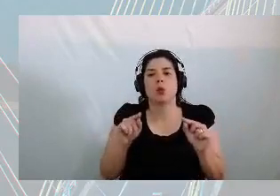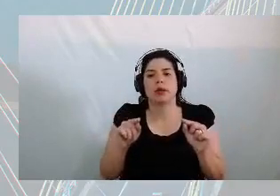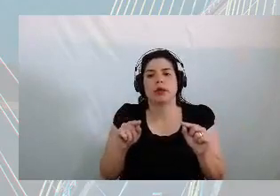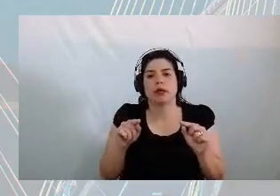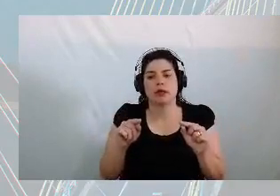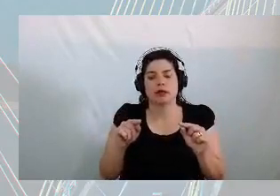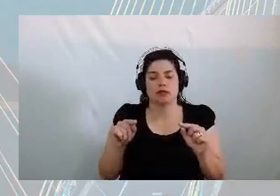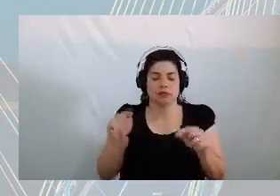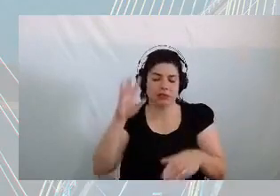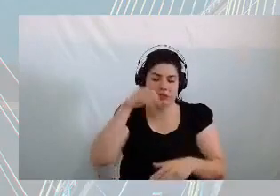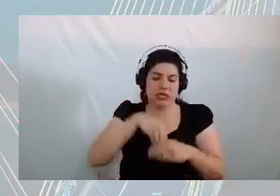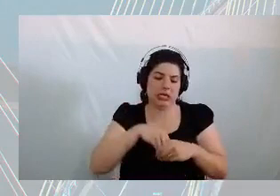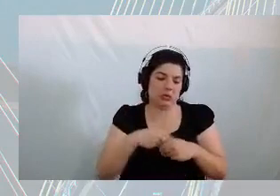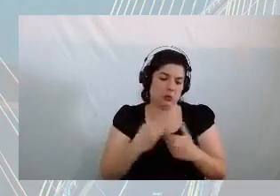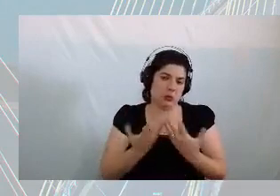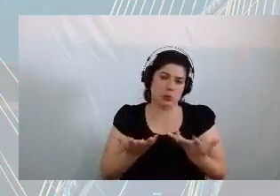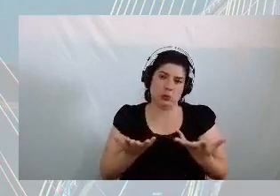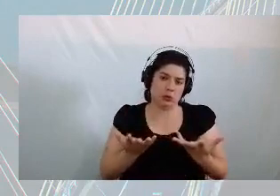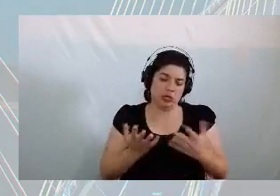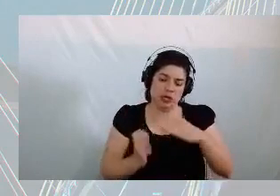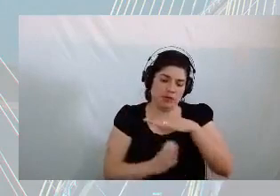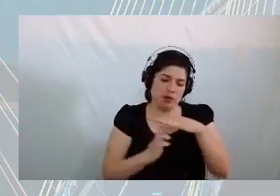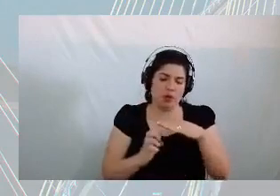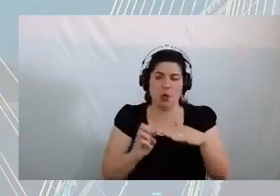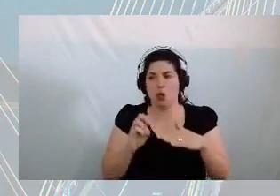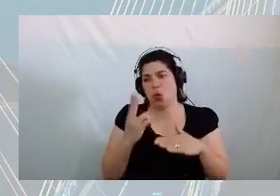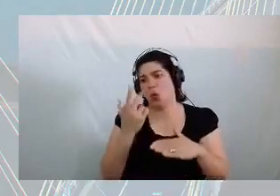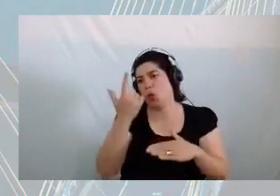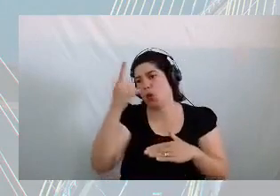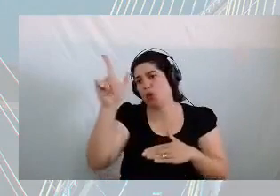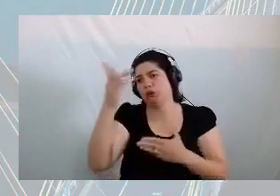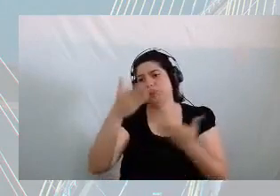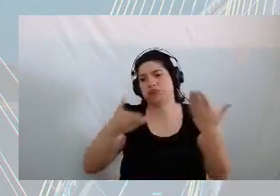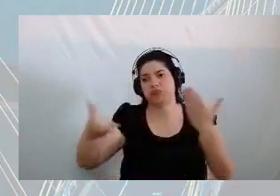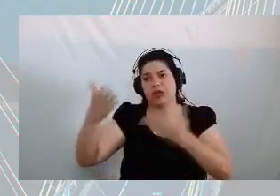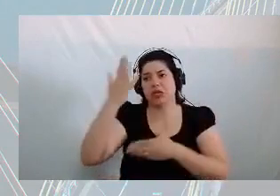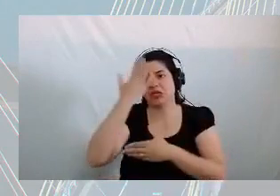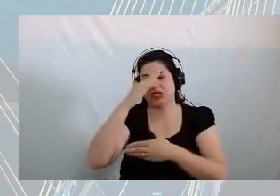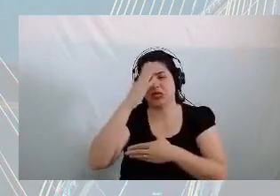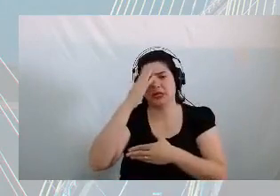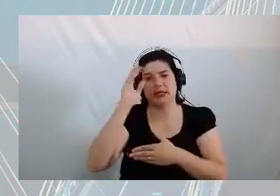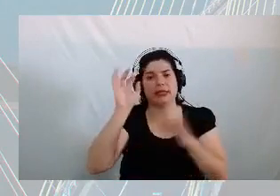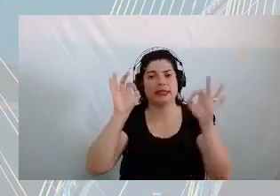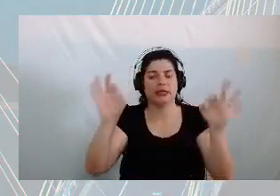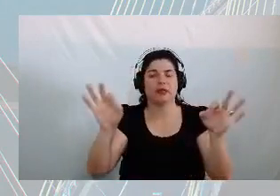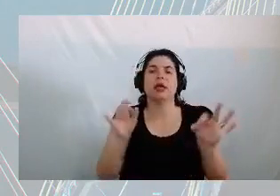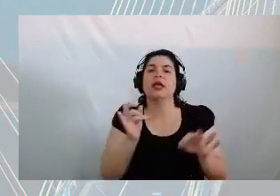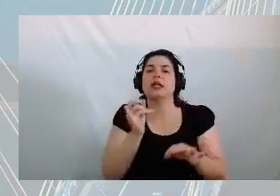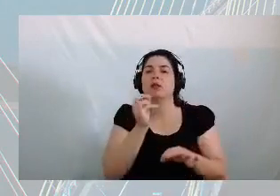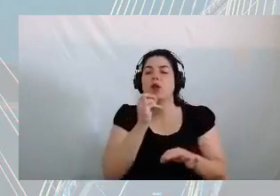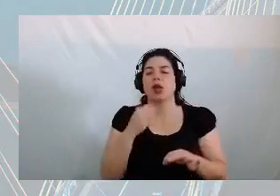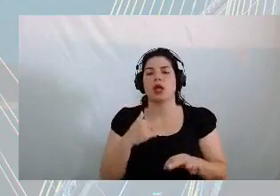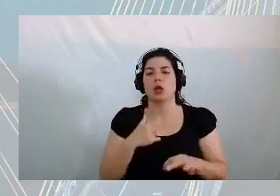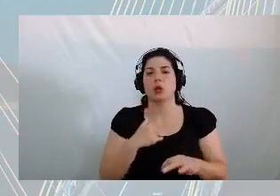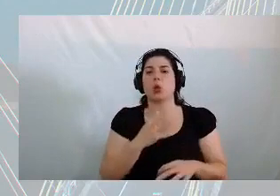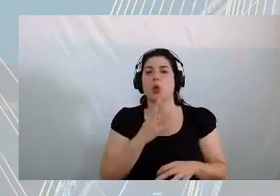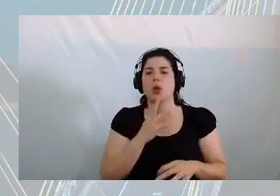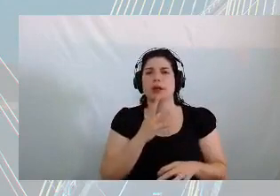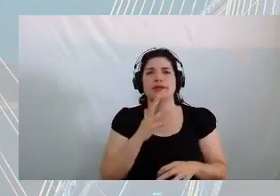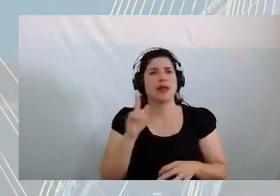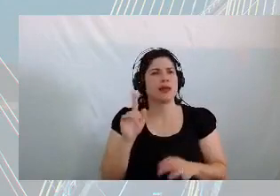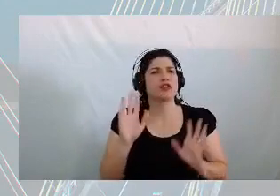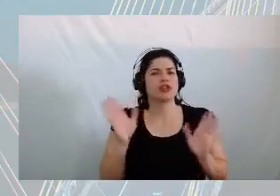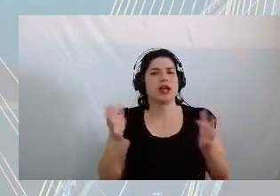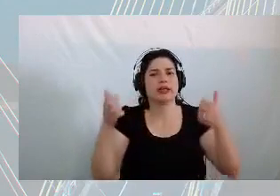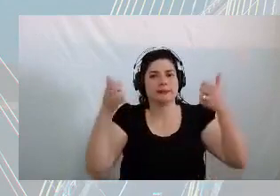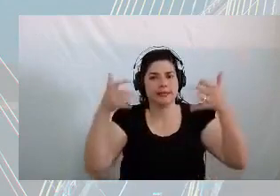ou parceiros com quem a gente interage, instituições, etc., né? Se eu conheço, por exemplo, para pegar um caso que a gente até vai trazer aqui, né,